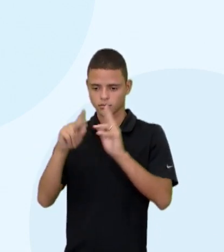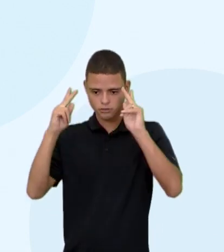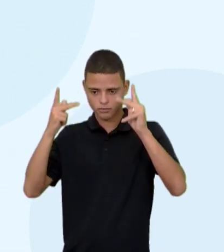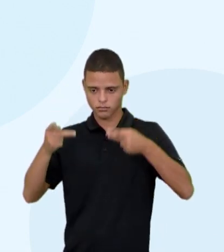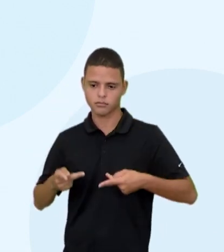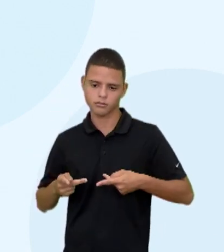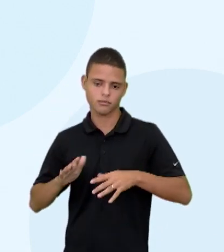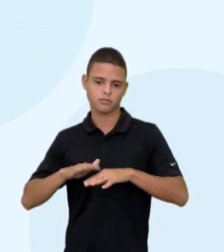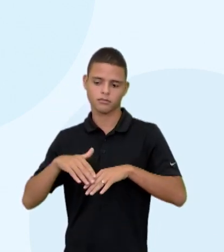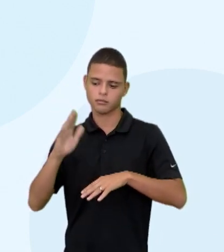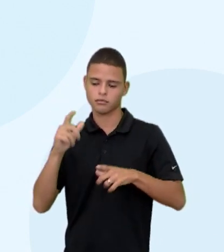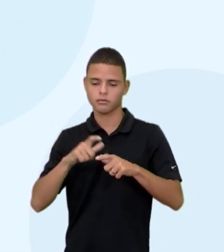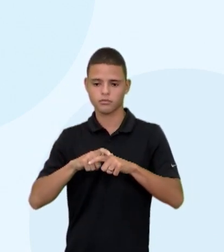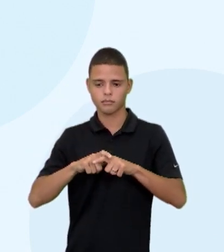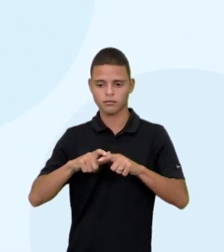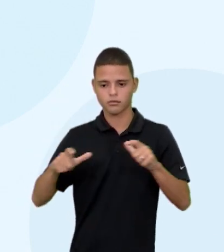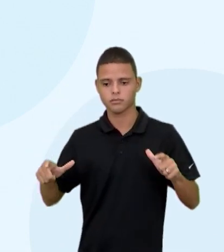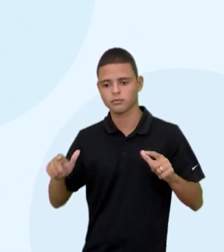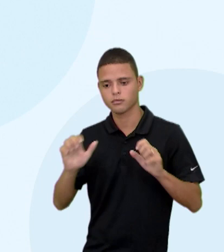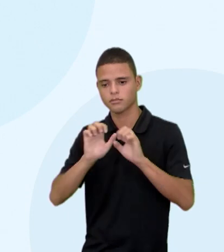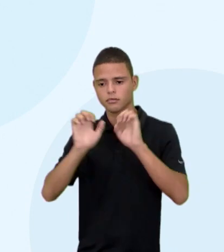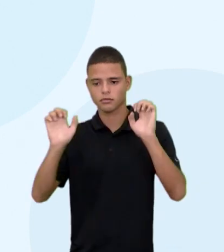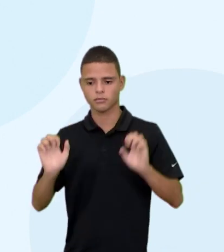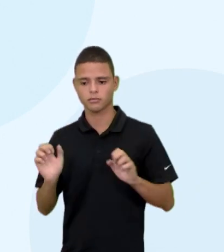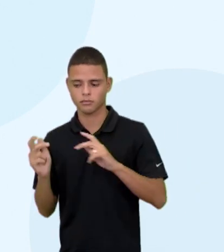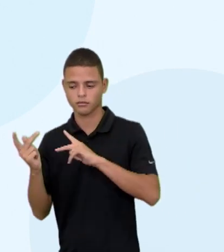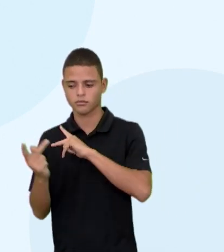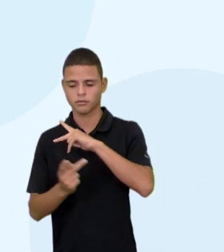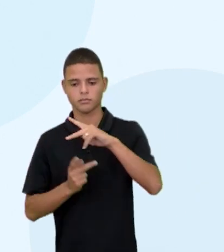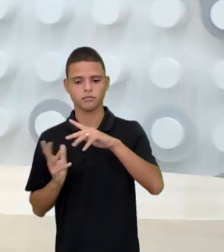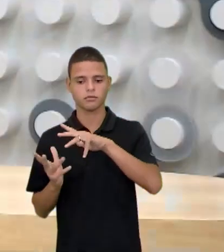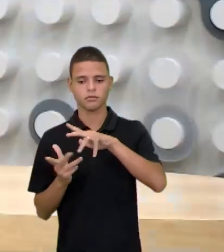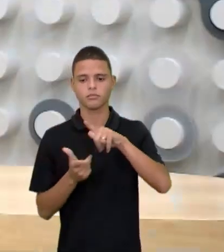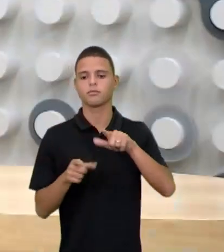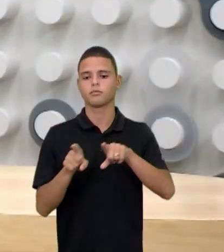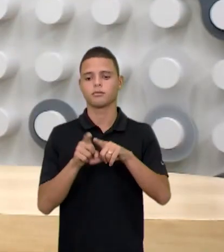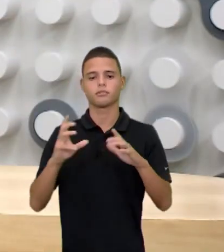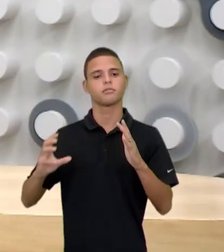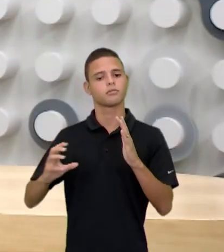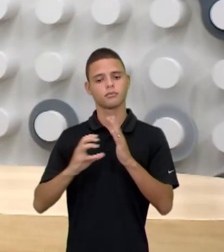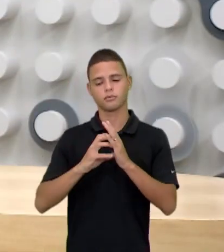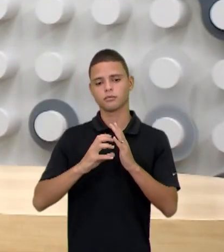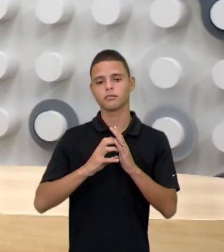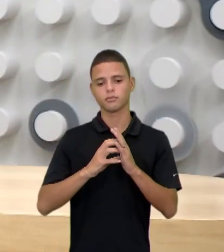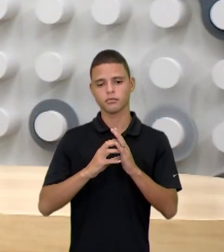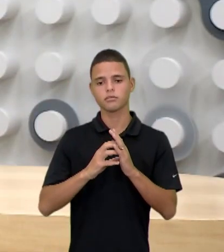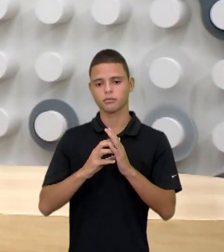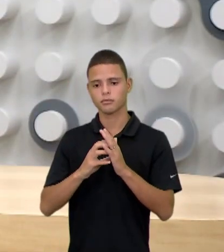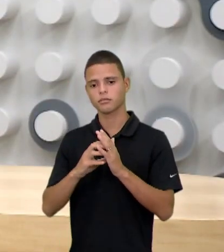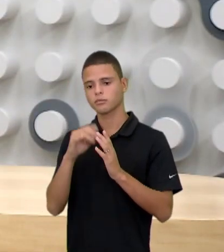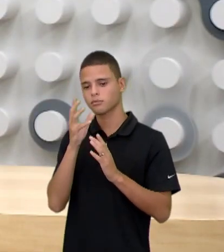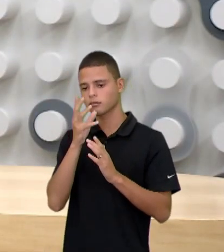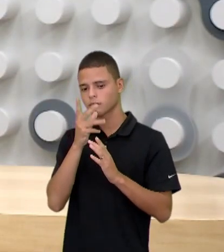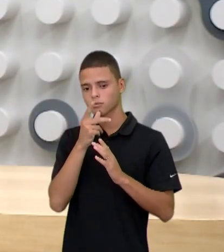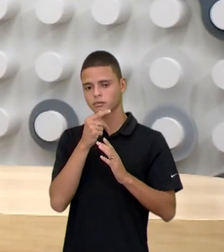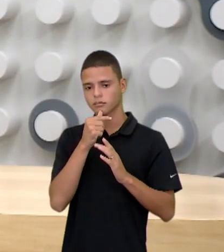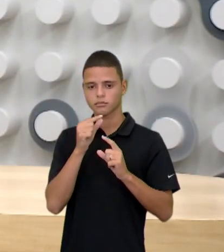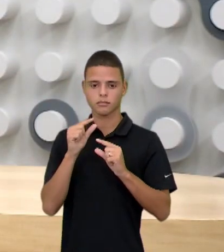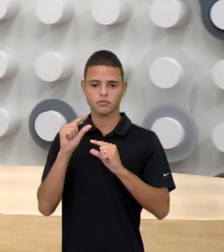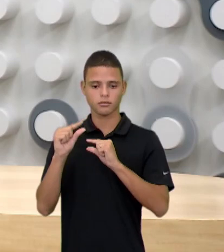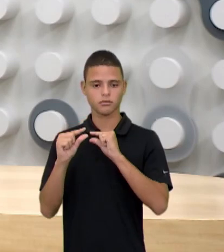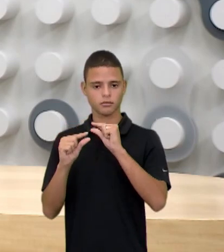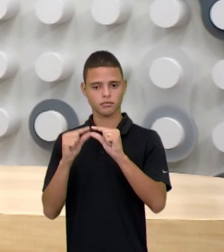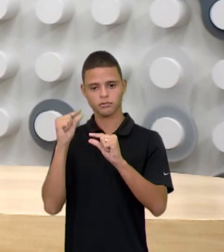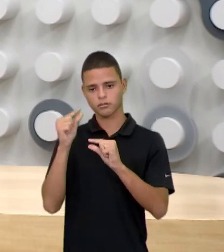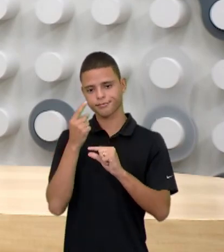aulas anteriores, né. A estrutura geológica do planeta também está sendo influenciada, né, bem lentamente, logicamente, mas a gente vê